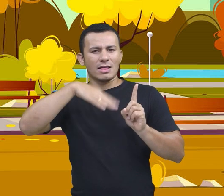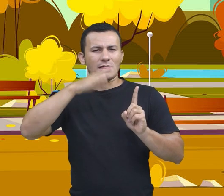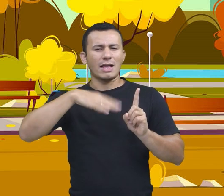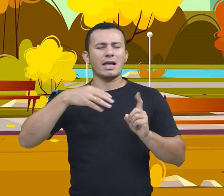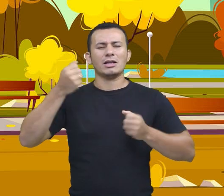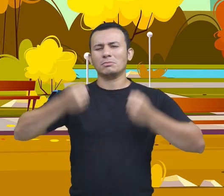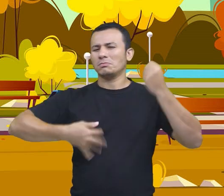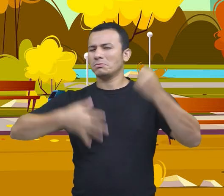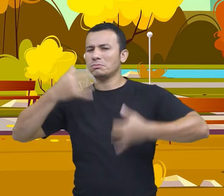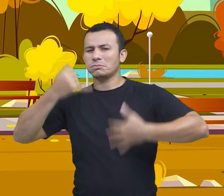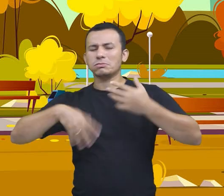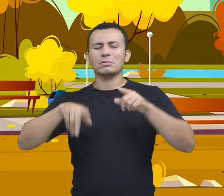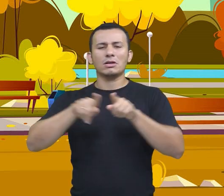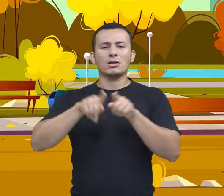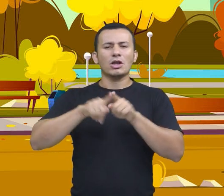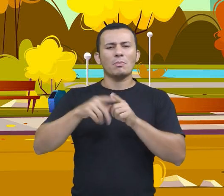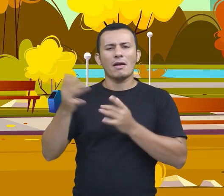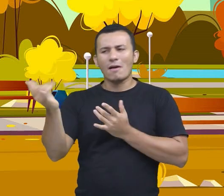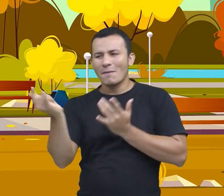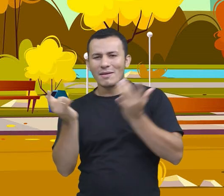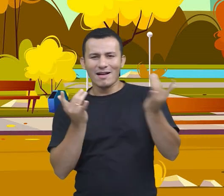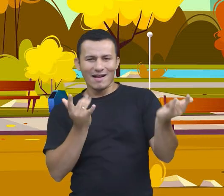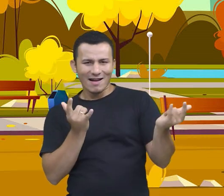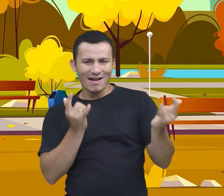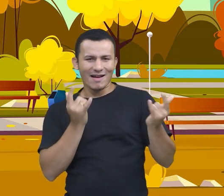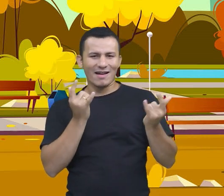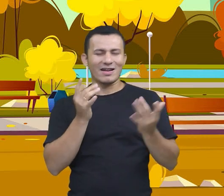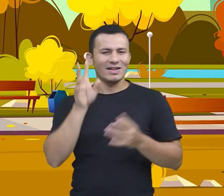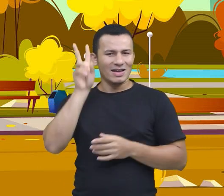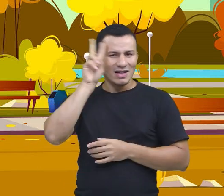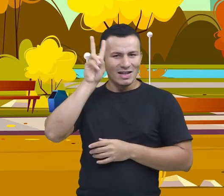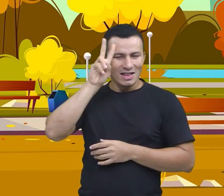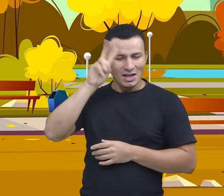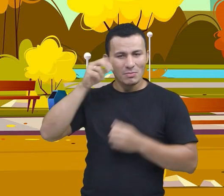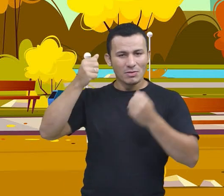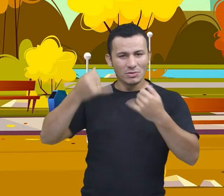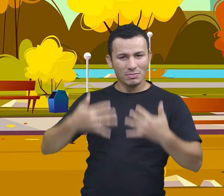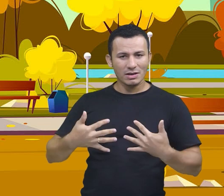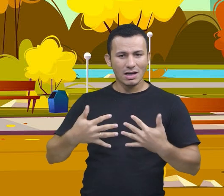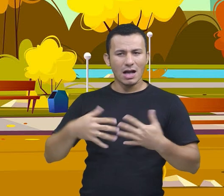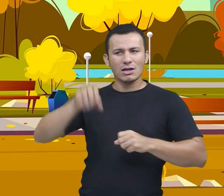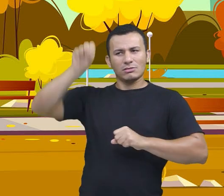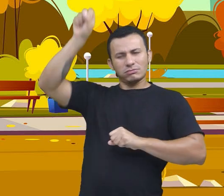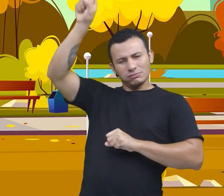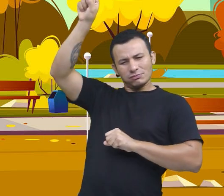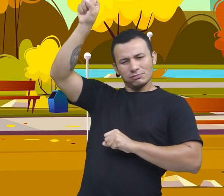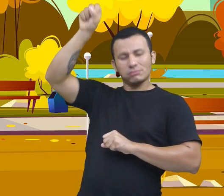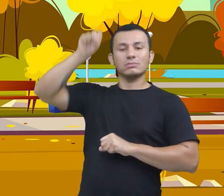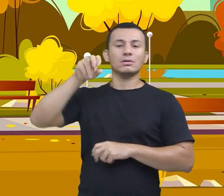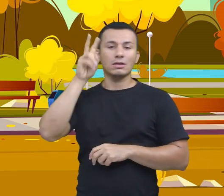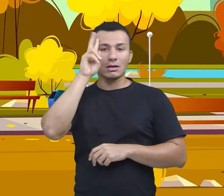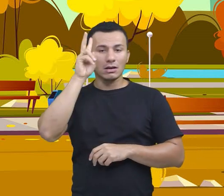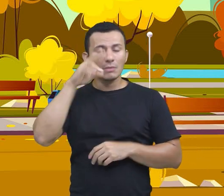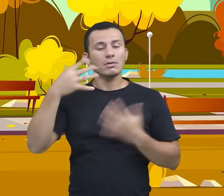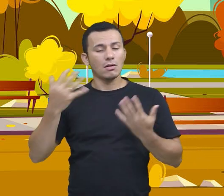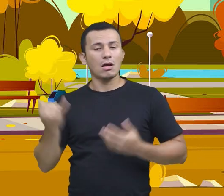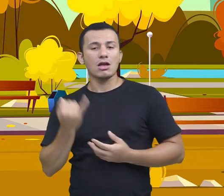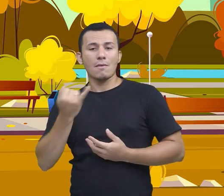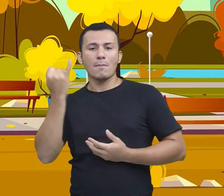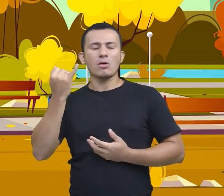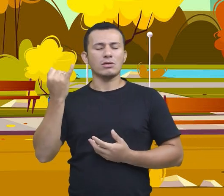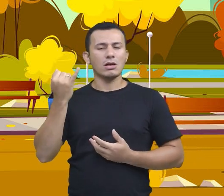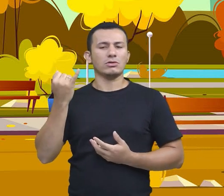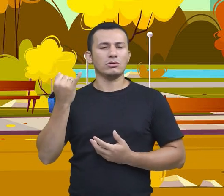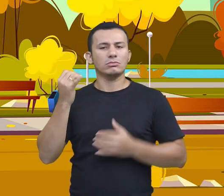um pouquinho de conto do Homem-Aranha, lá da Rapunzel, super-heróis. Isso é importante, deixar